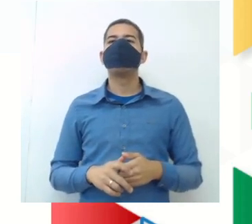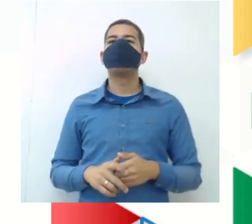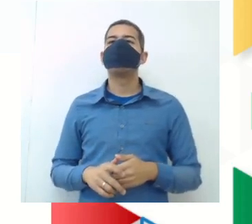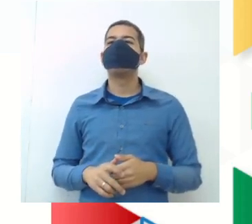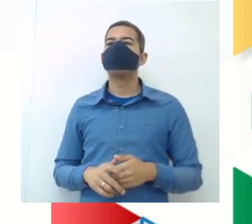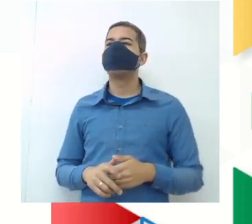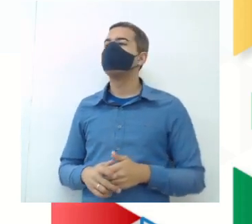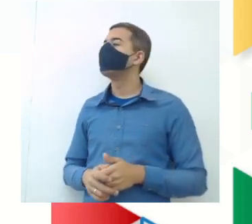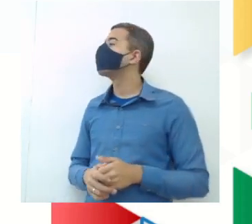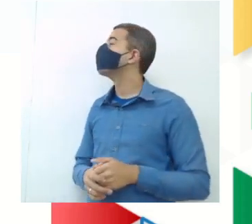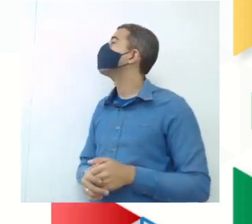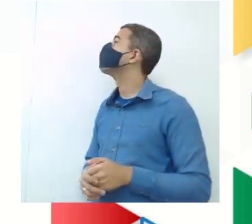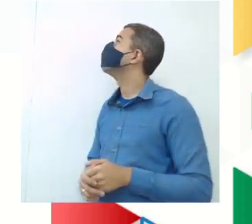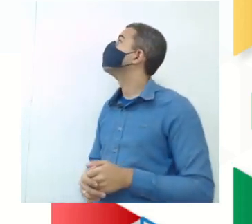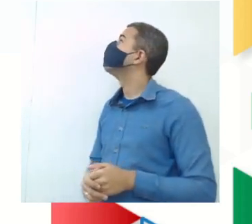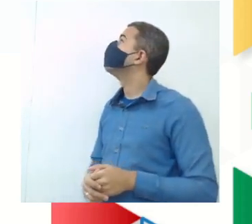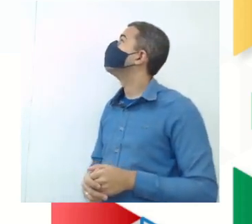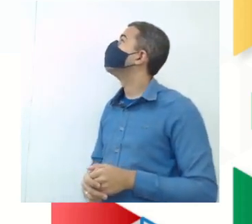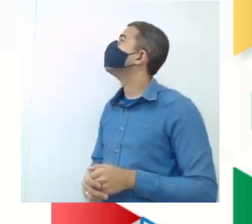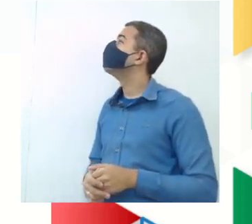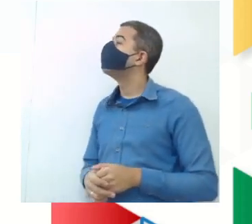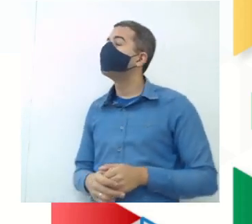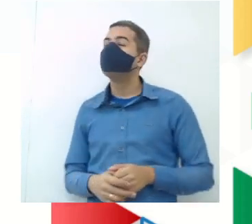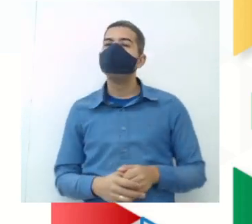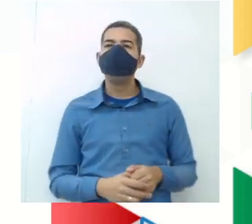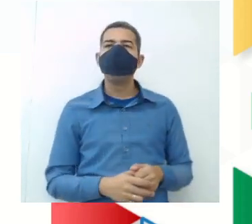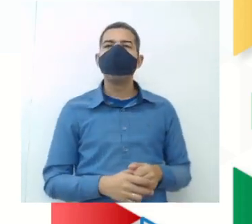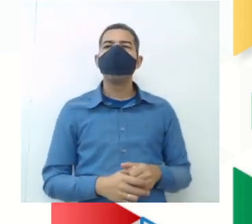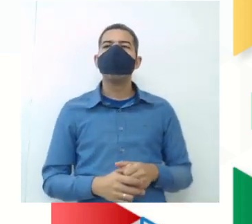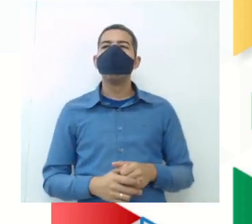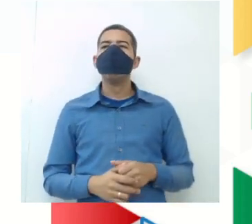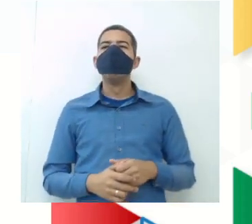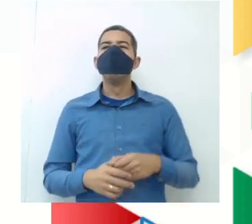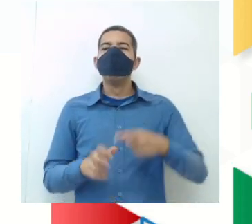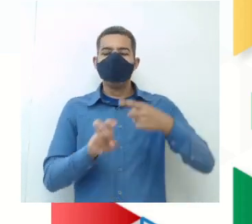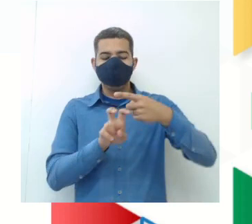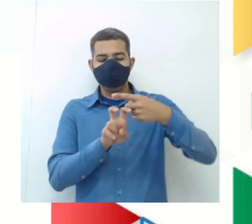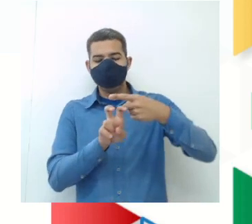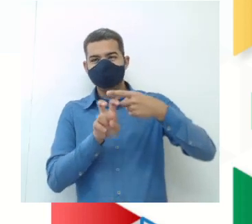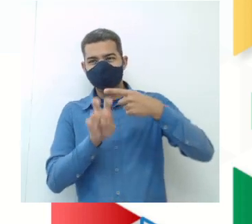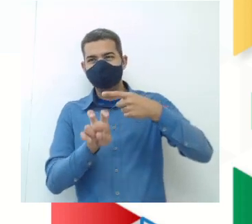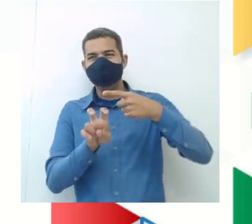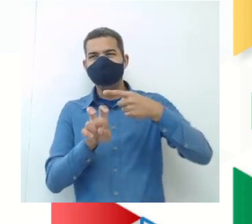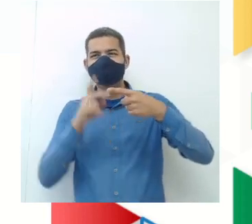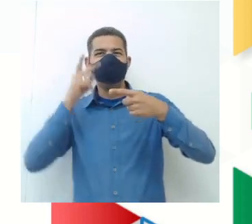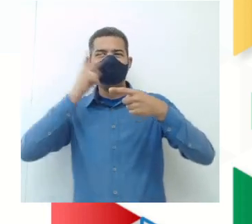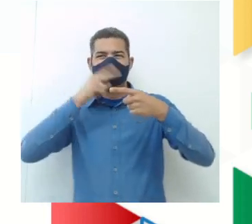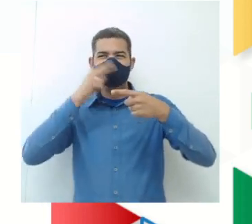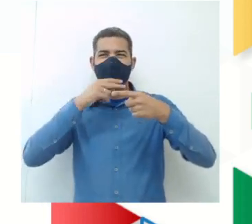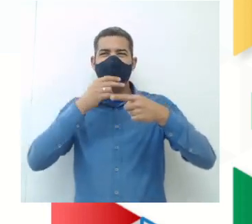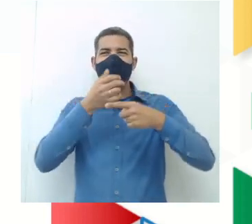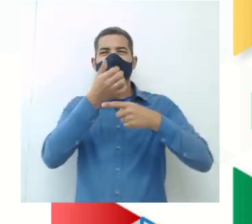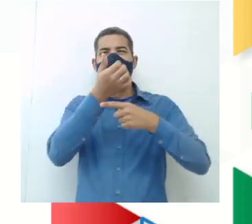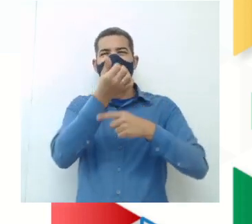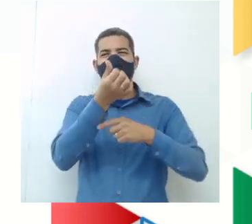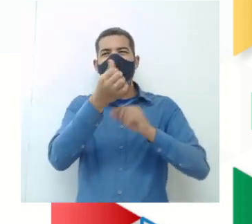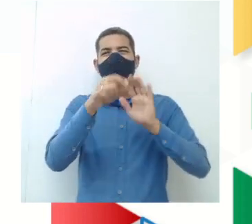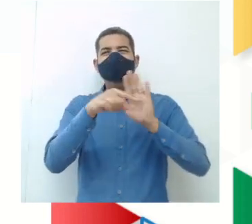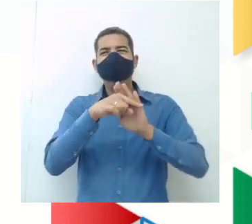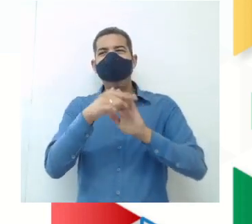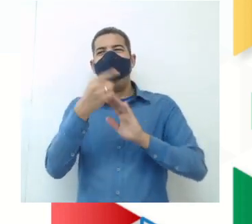repetir todo o denominador, é um só, tá bom? Repete o denominador e faz a continha bem certa.